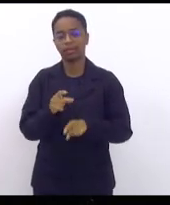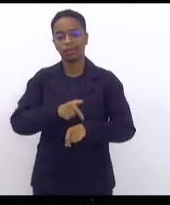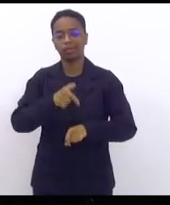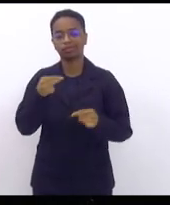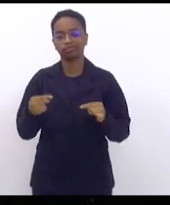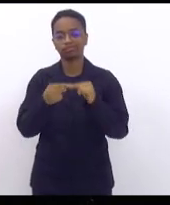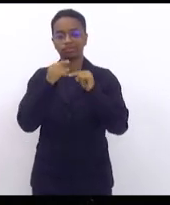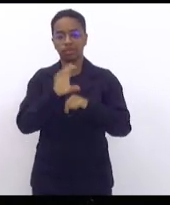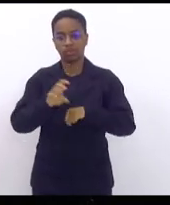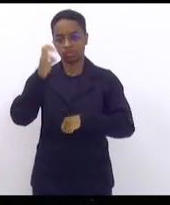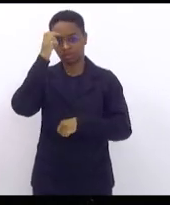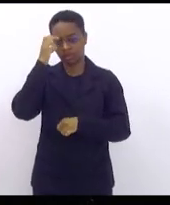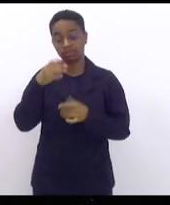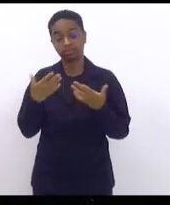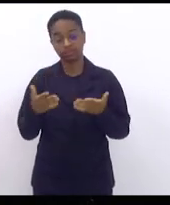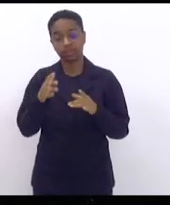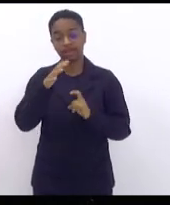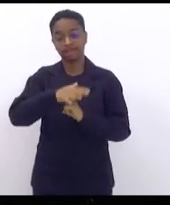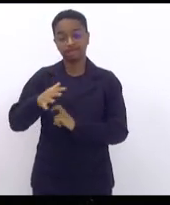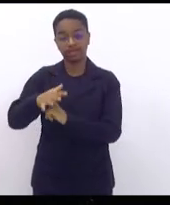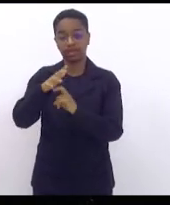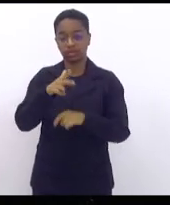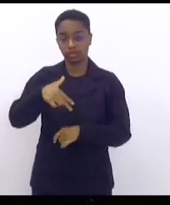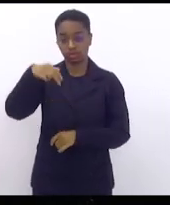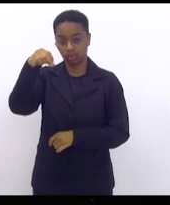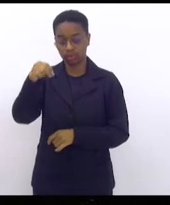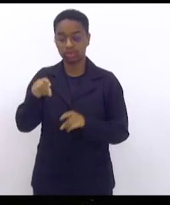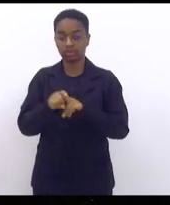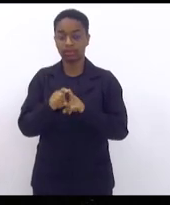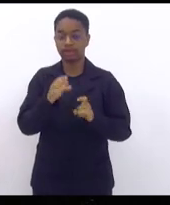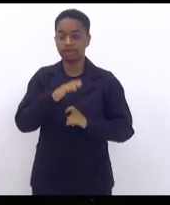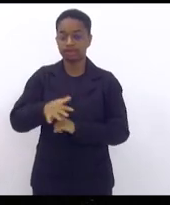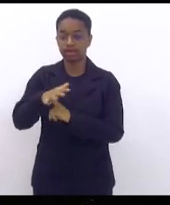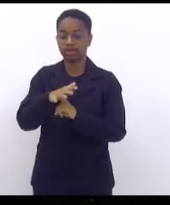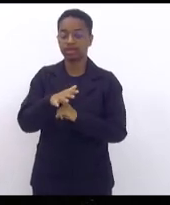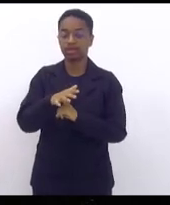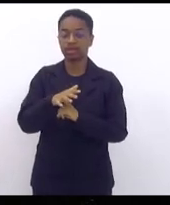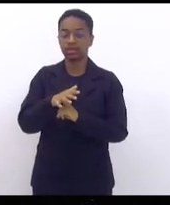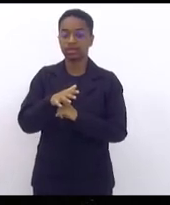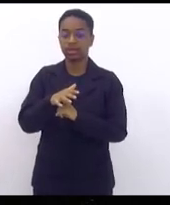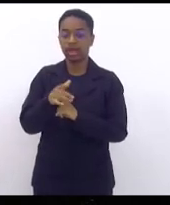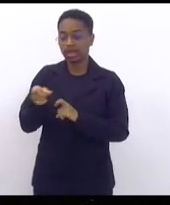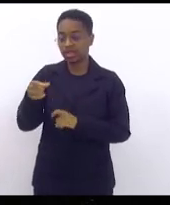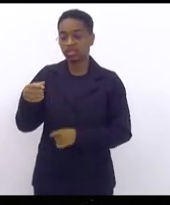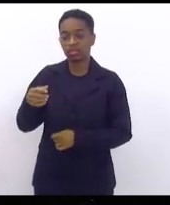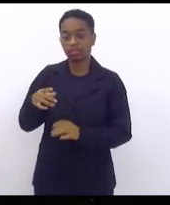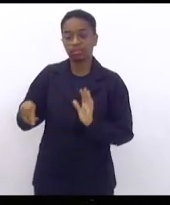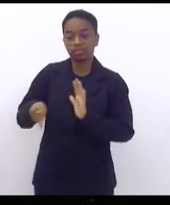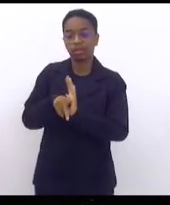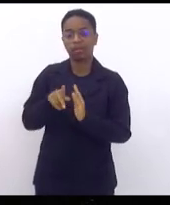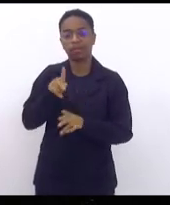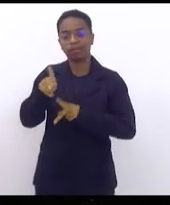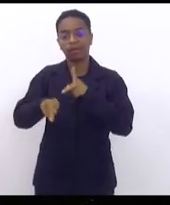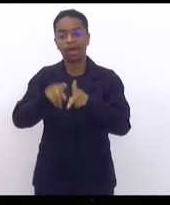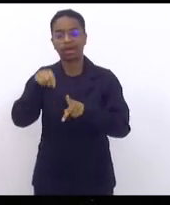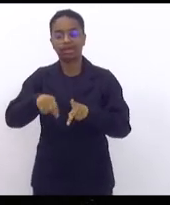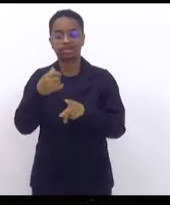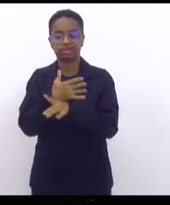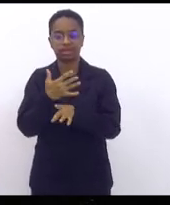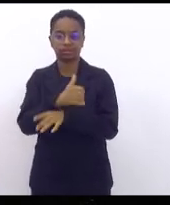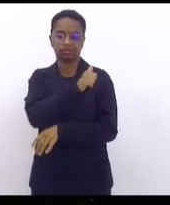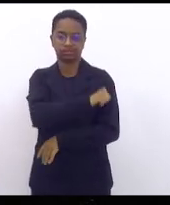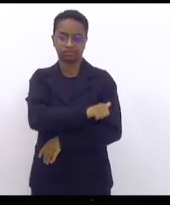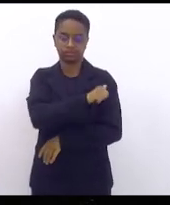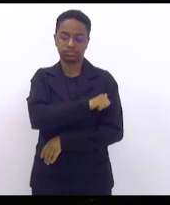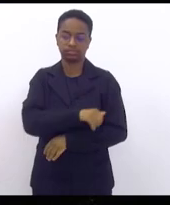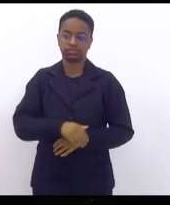cultural. E a Feira dos Nordestinos, a Feira de São Cristóvão, é uma feira nossa, do povo da cidade do Rio de